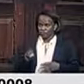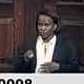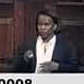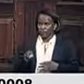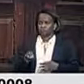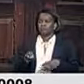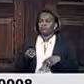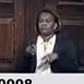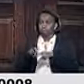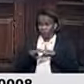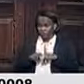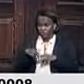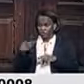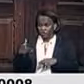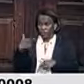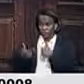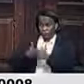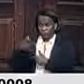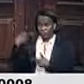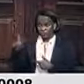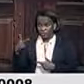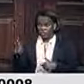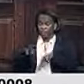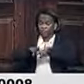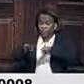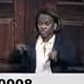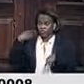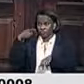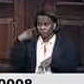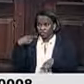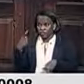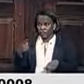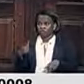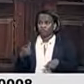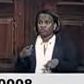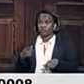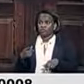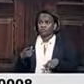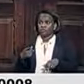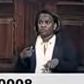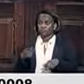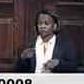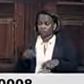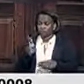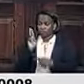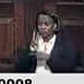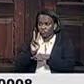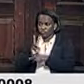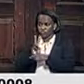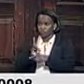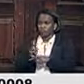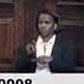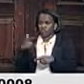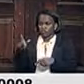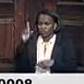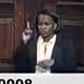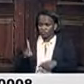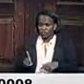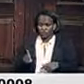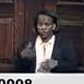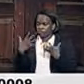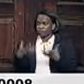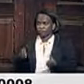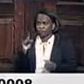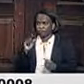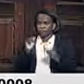Em decorrência da atuação dele, vários advogados que, representando seus clientes, não